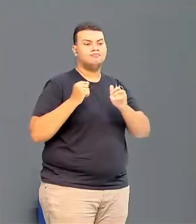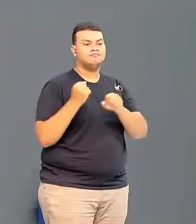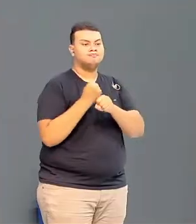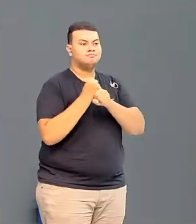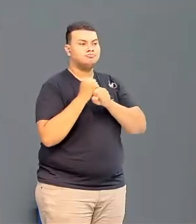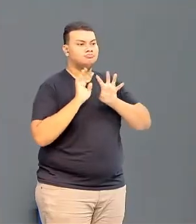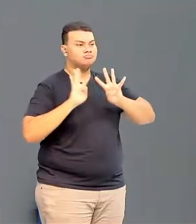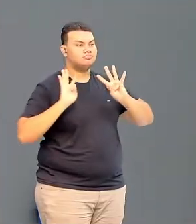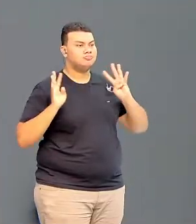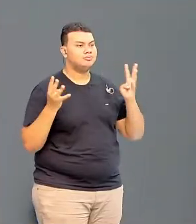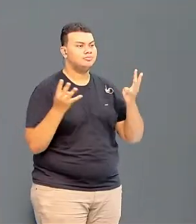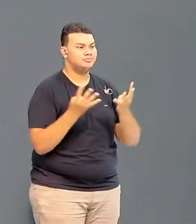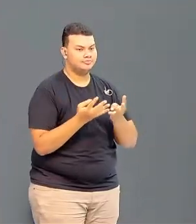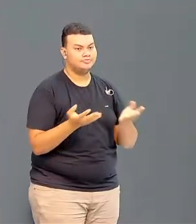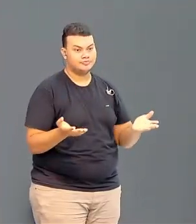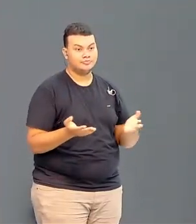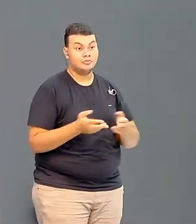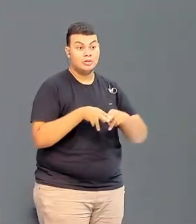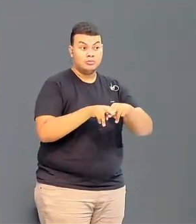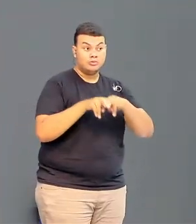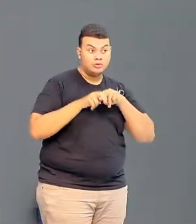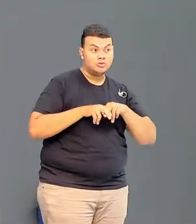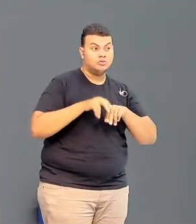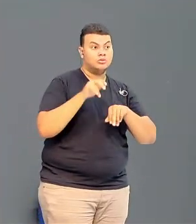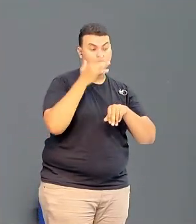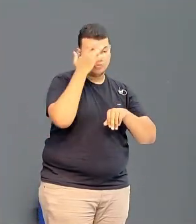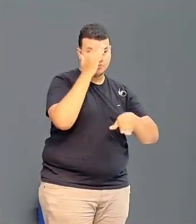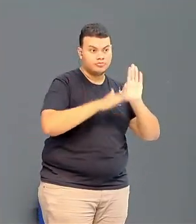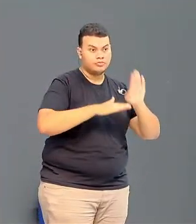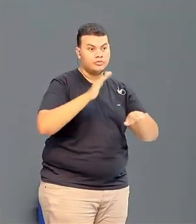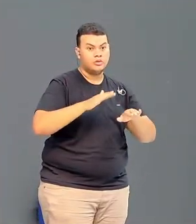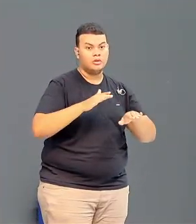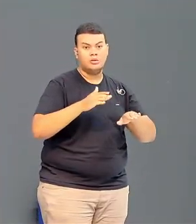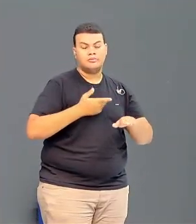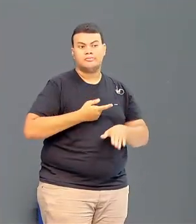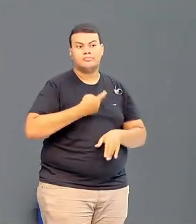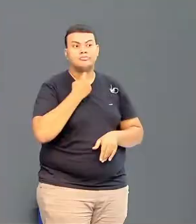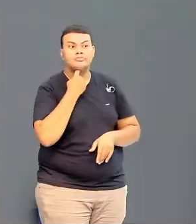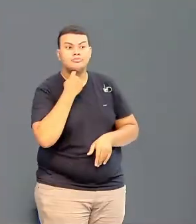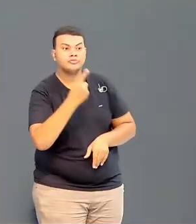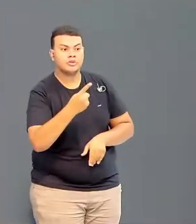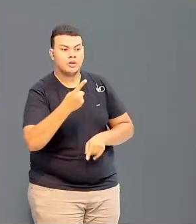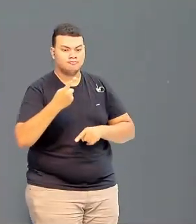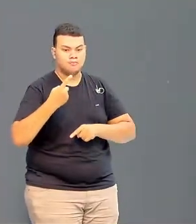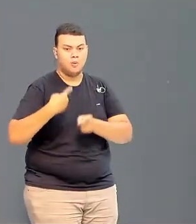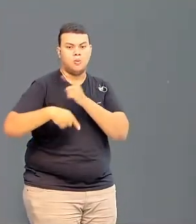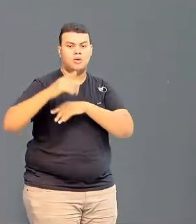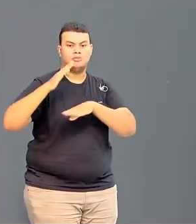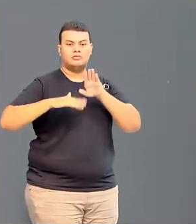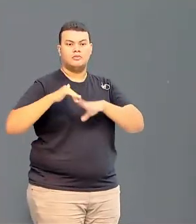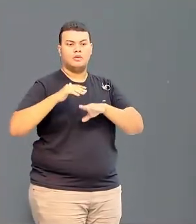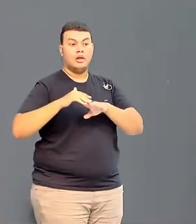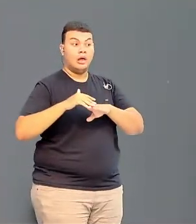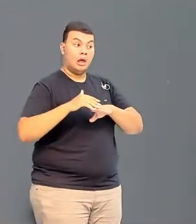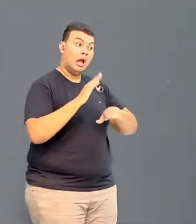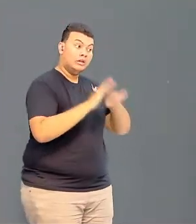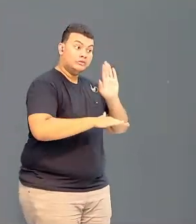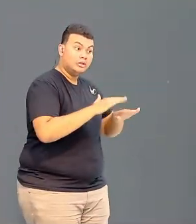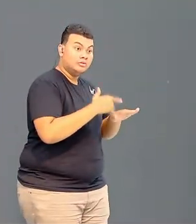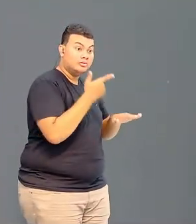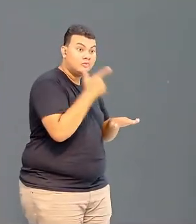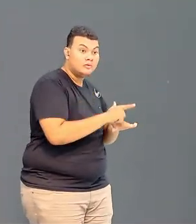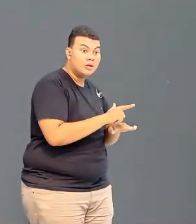Fortalezas. Por isso que muita gente com potencial não consegue deslanchar profissionalmente. Até consegue, mas tudo que faz